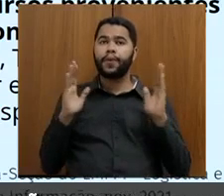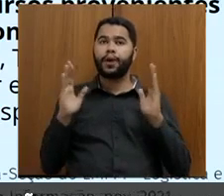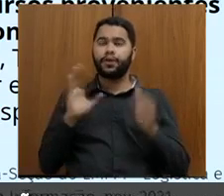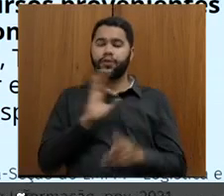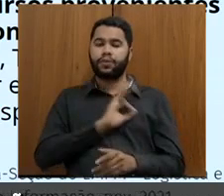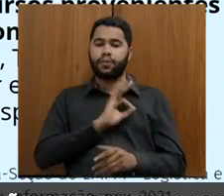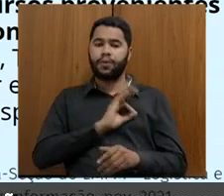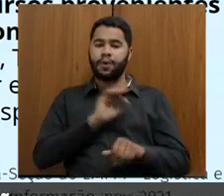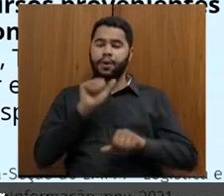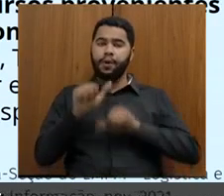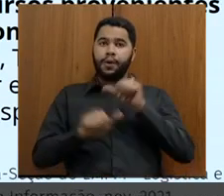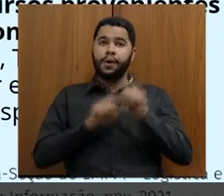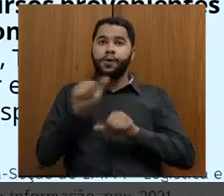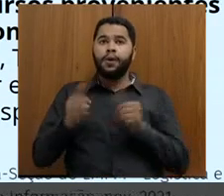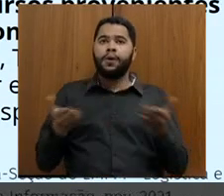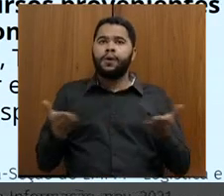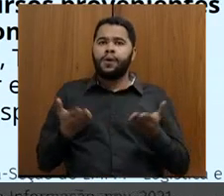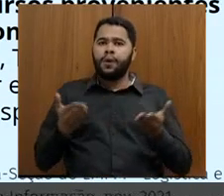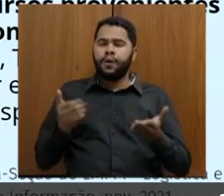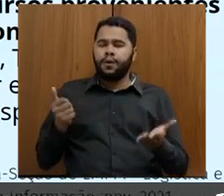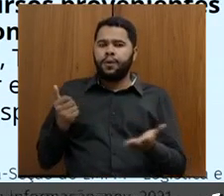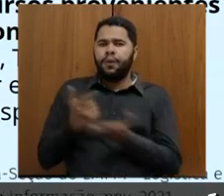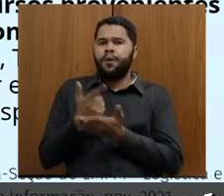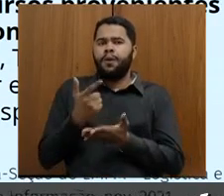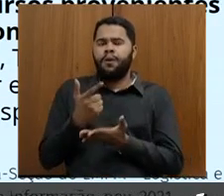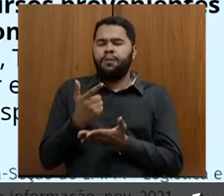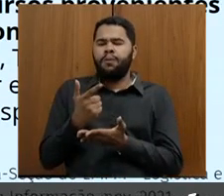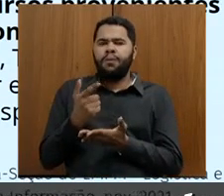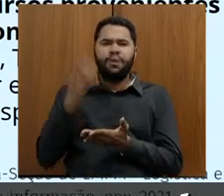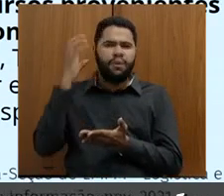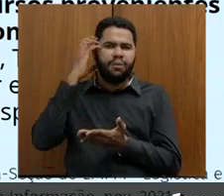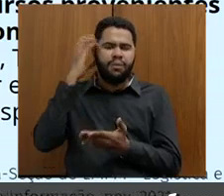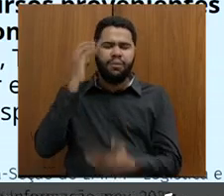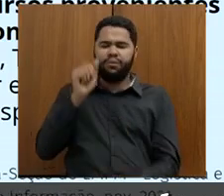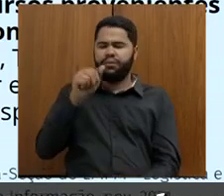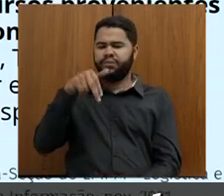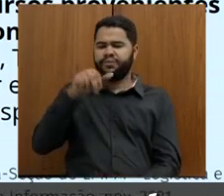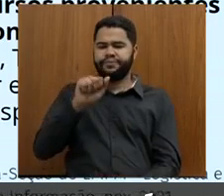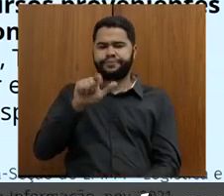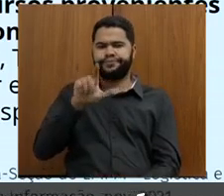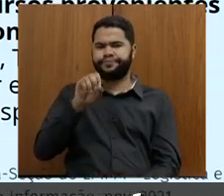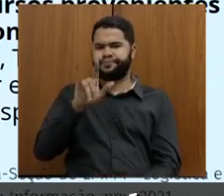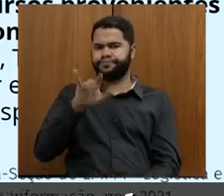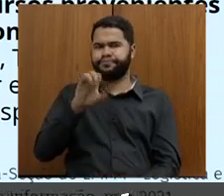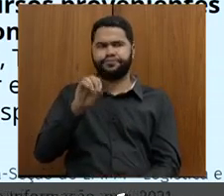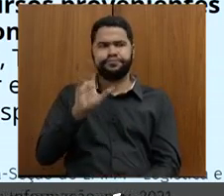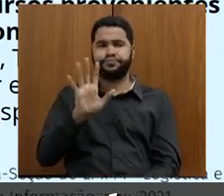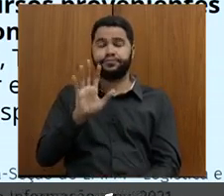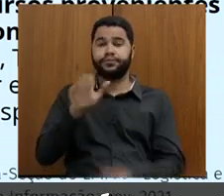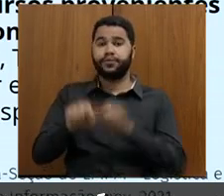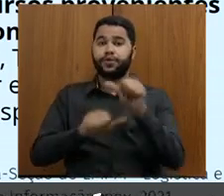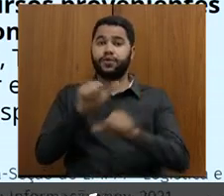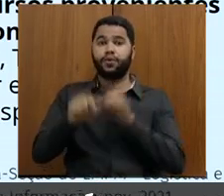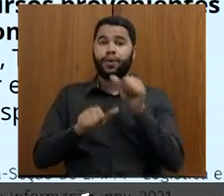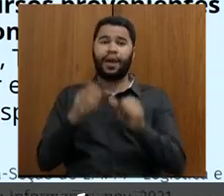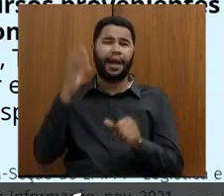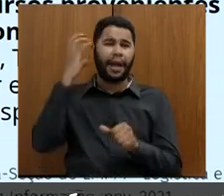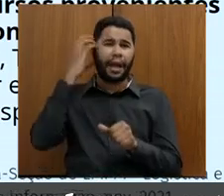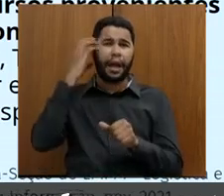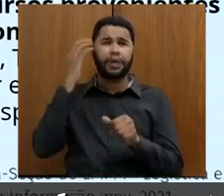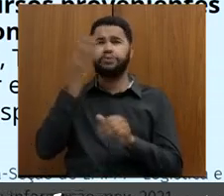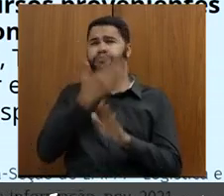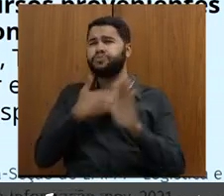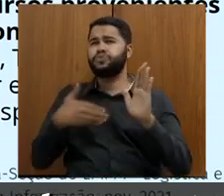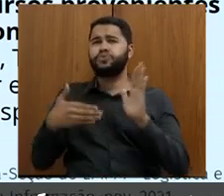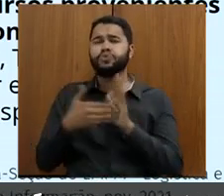polícias que ela atualizar hoje ninguém compra mais um rabo analógico né então assim para trocar toda a rede rádio